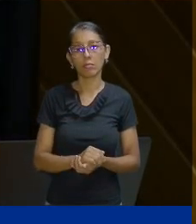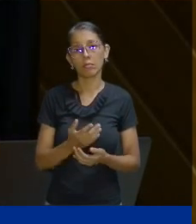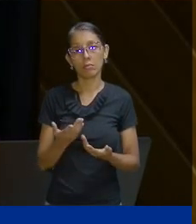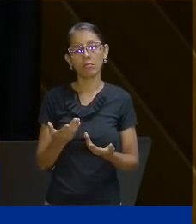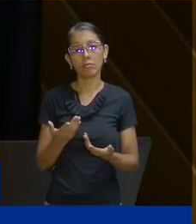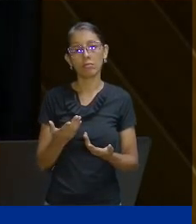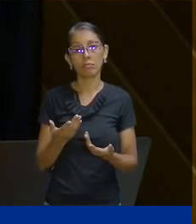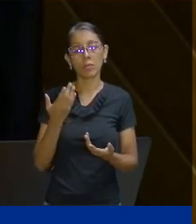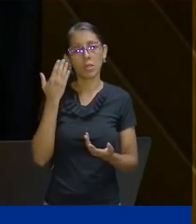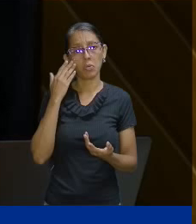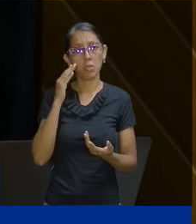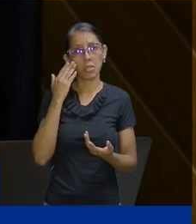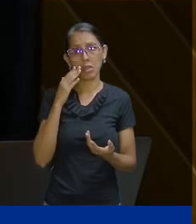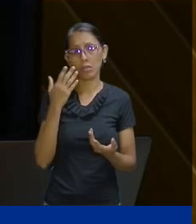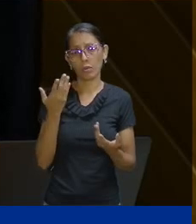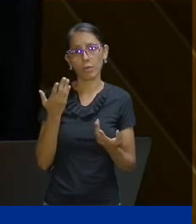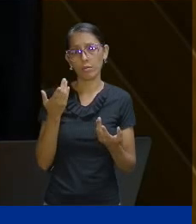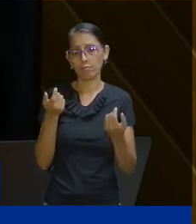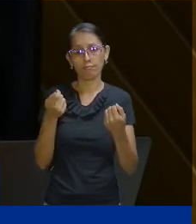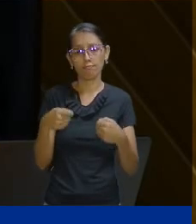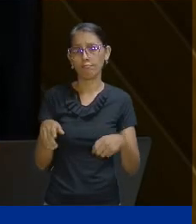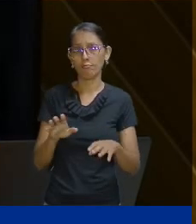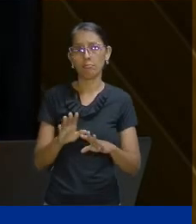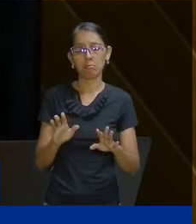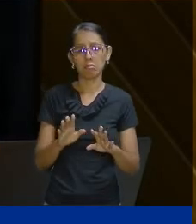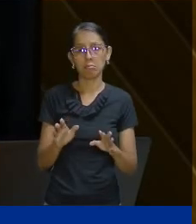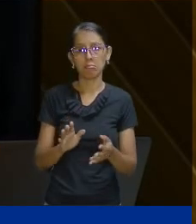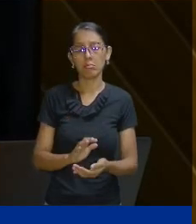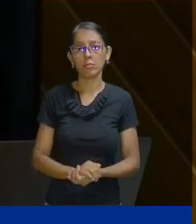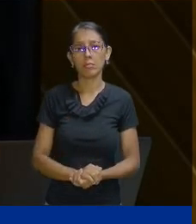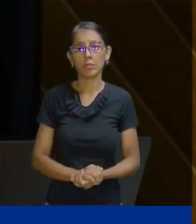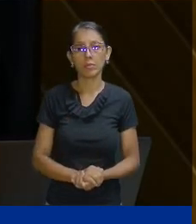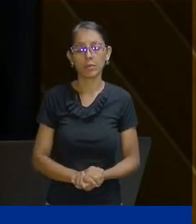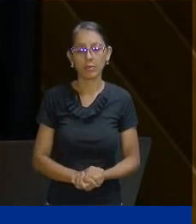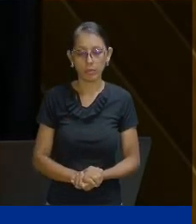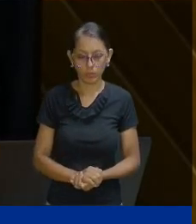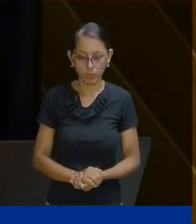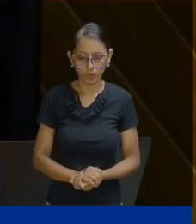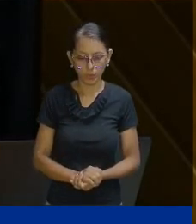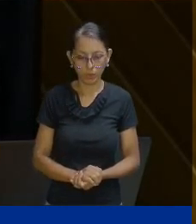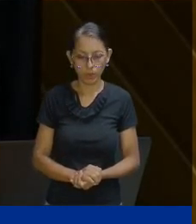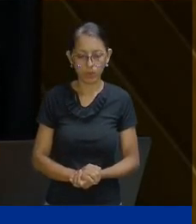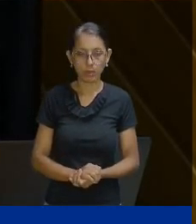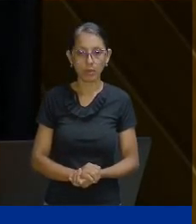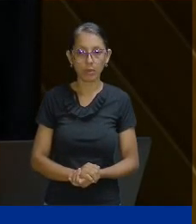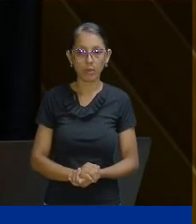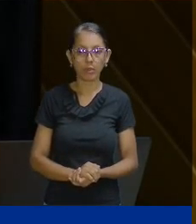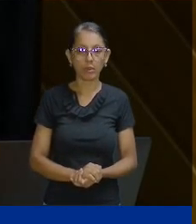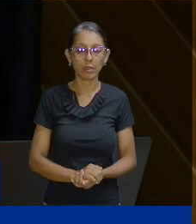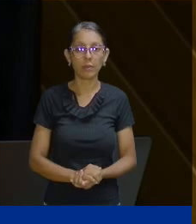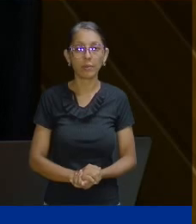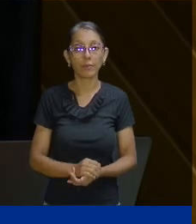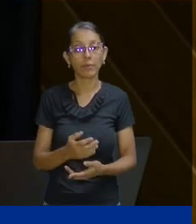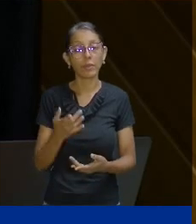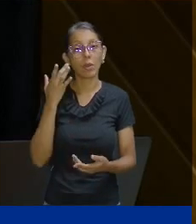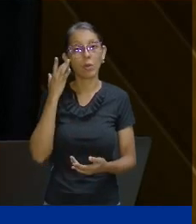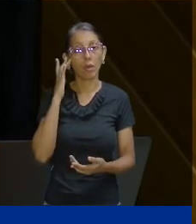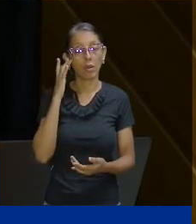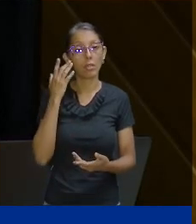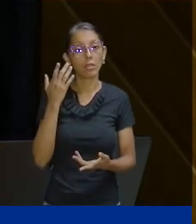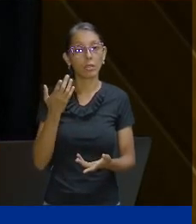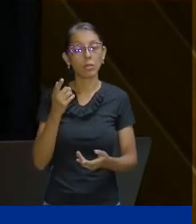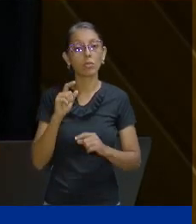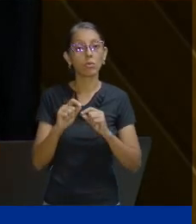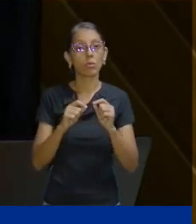entendo que não é necessário. A quebra de cadeia de custódia, no meu conceito, é outra coisa. é mostrar